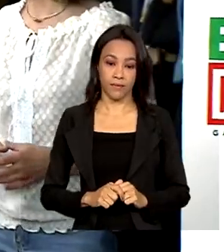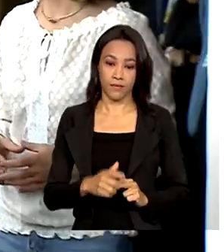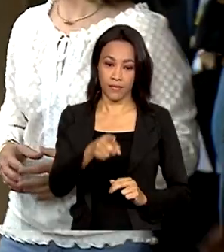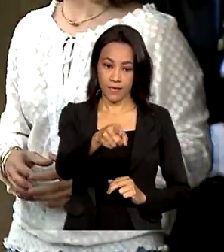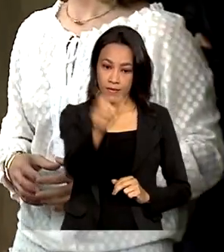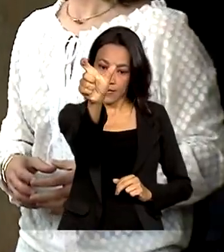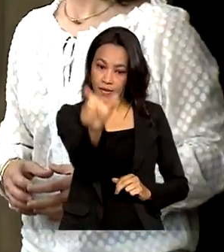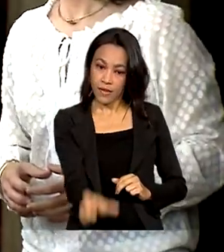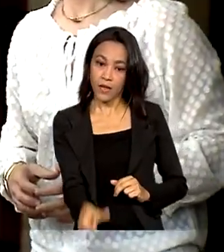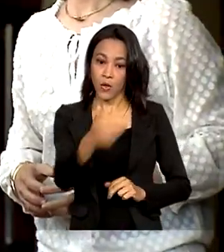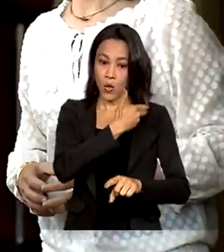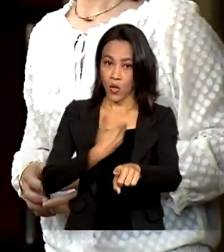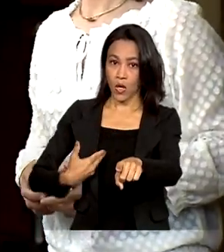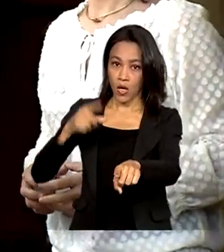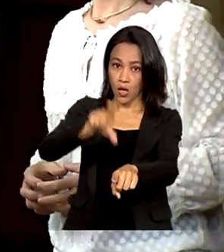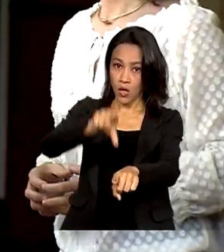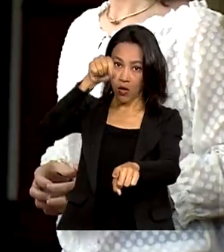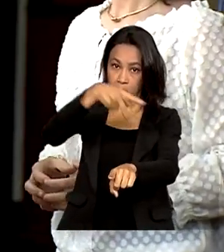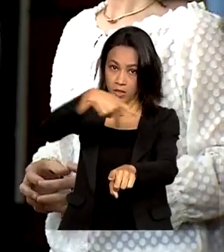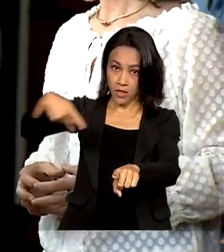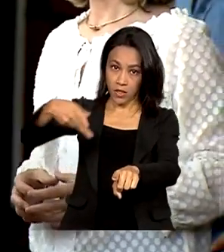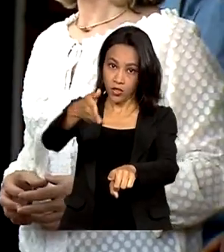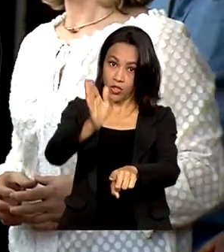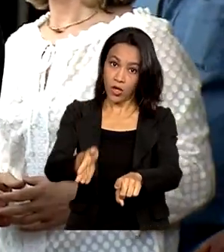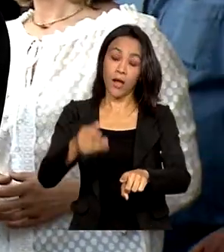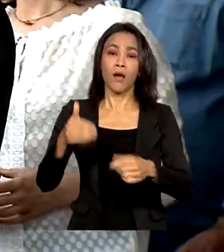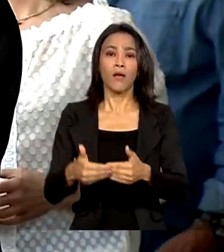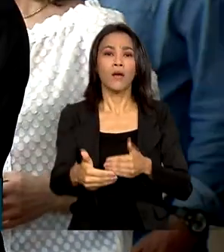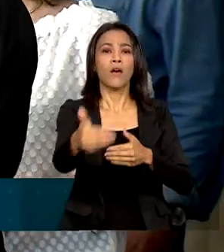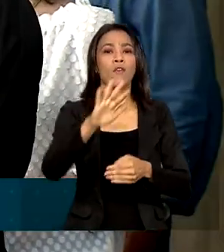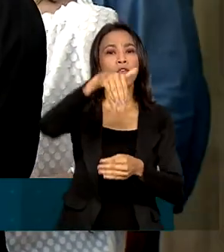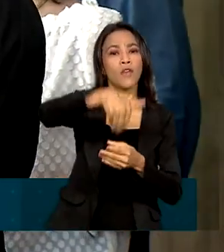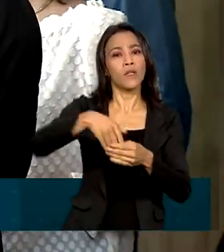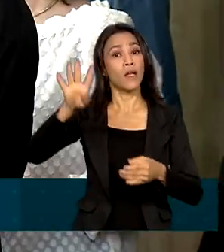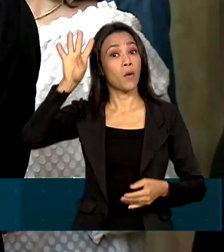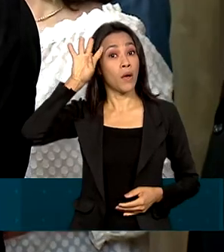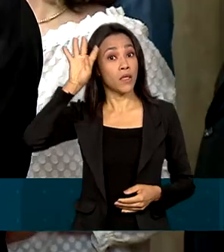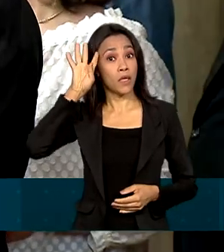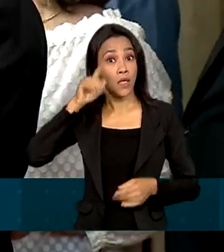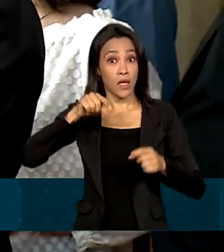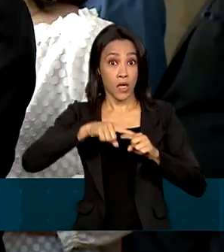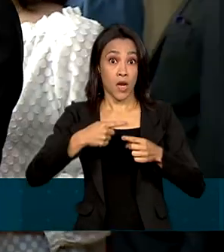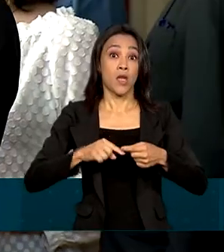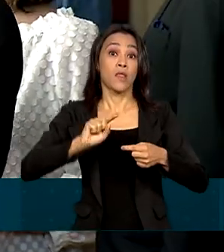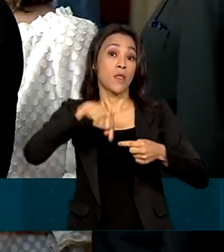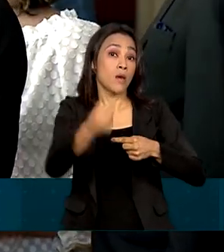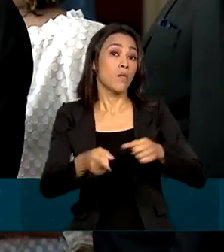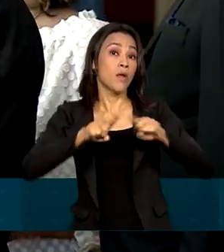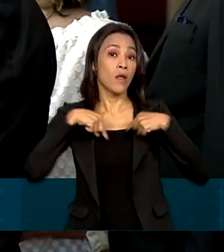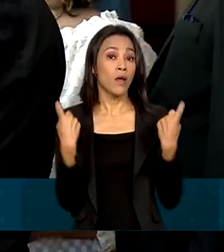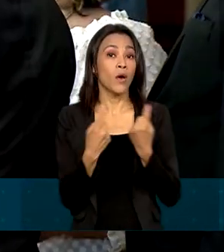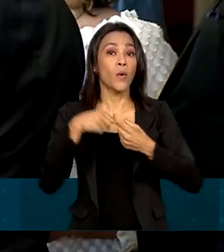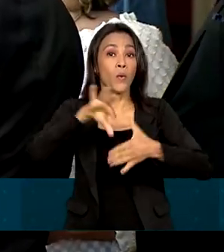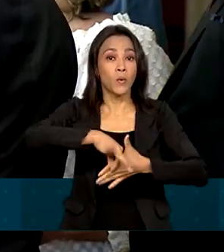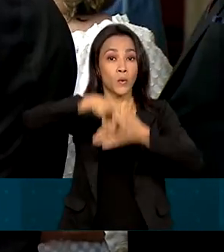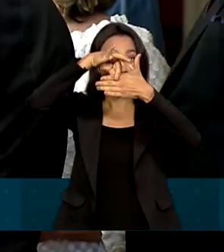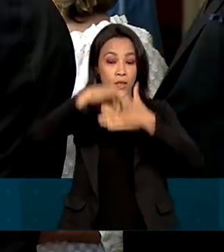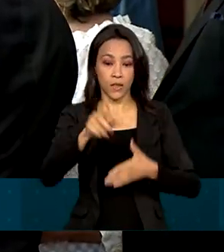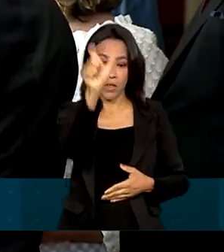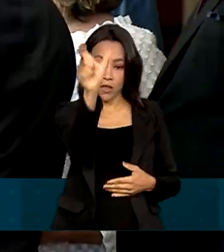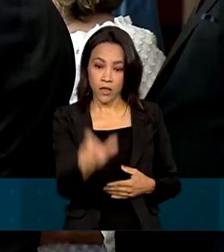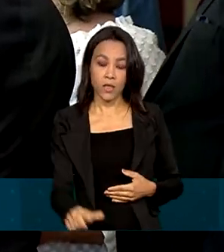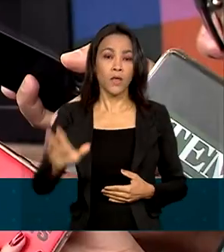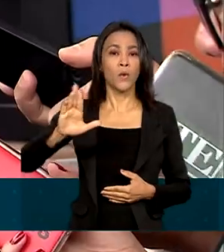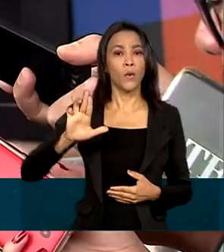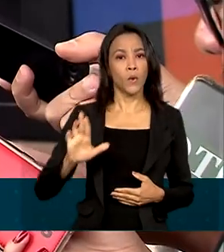governo eleito é de que a PEC seja votada na quarta-feira, após reuniões de líderes no Congresso. O presidente eleito, Luiz Inácio Lula